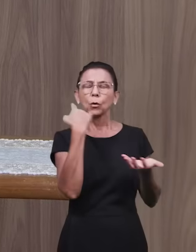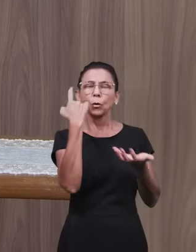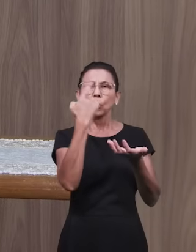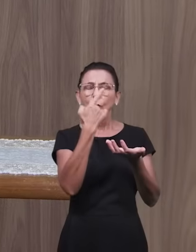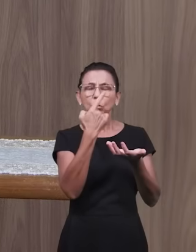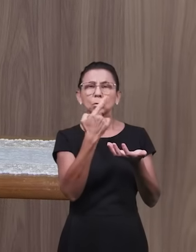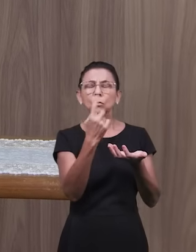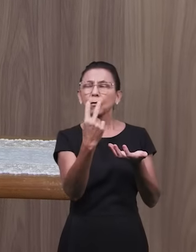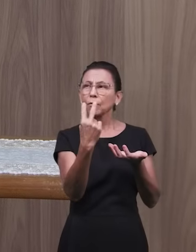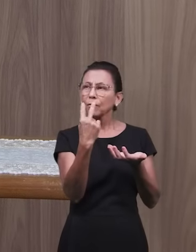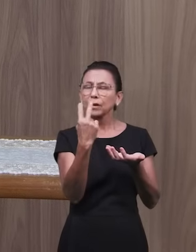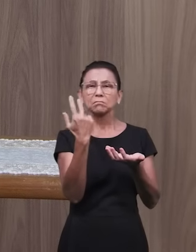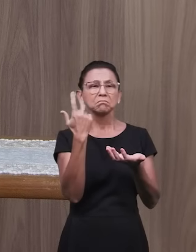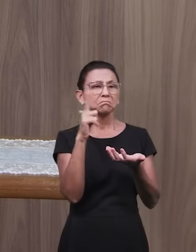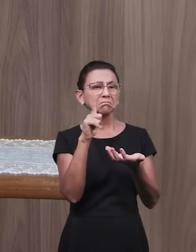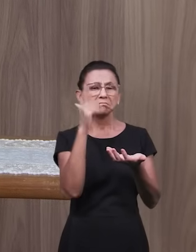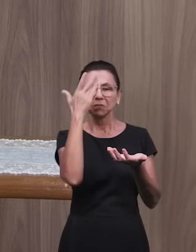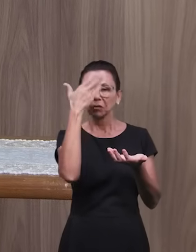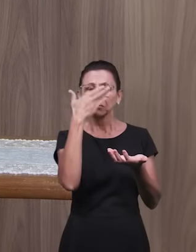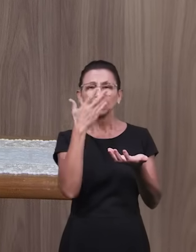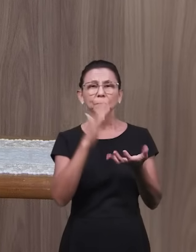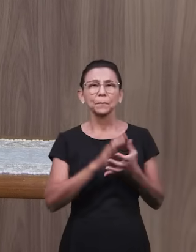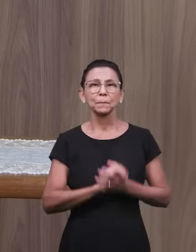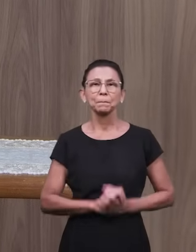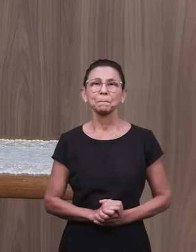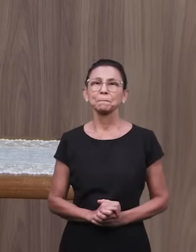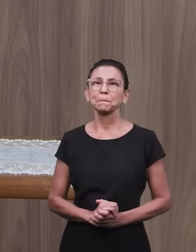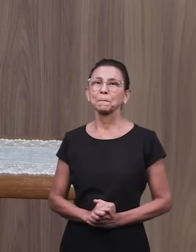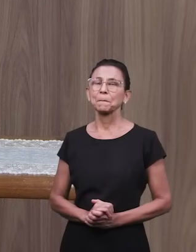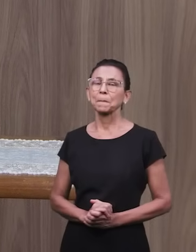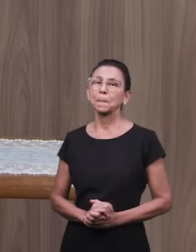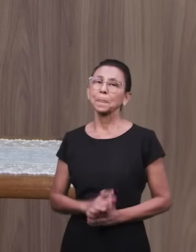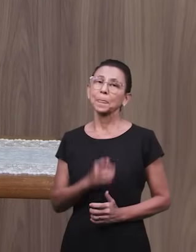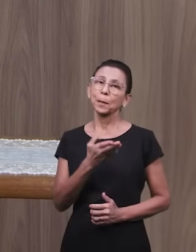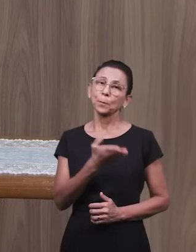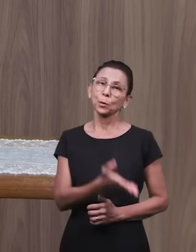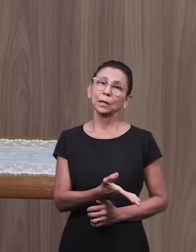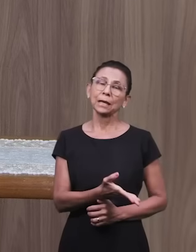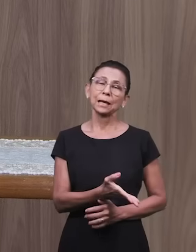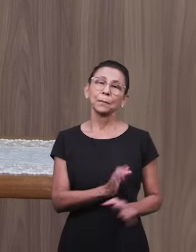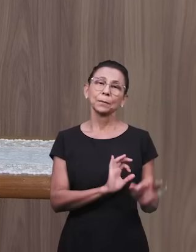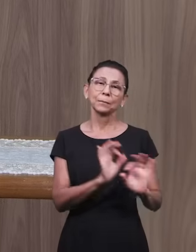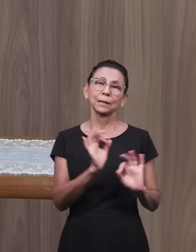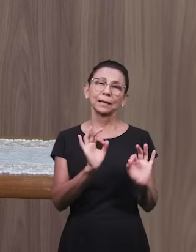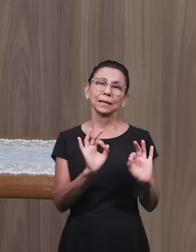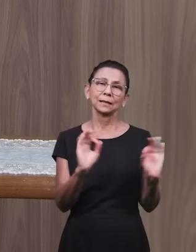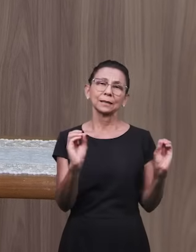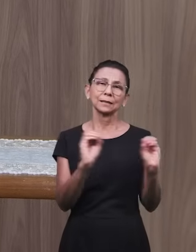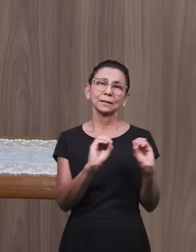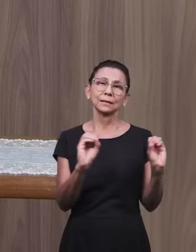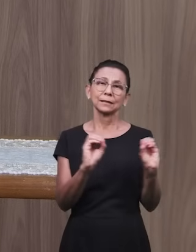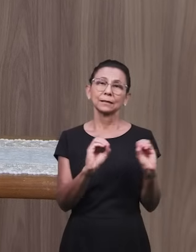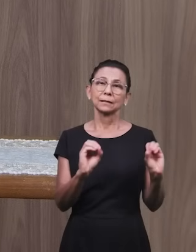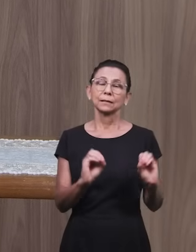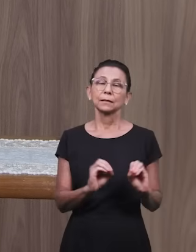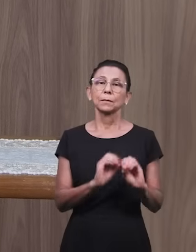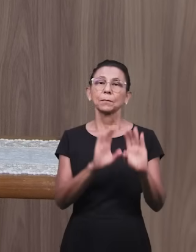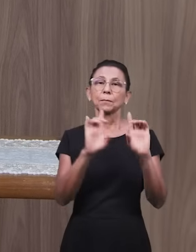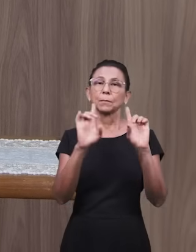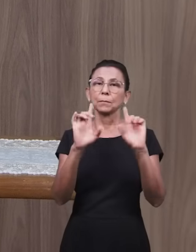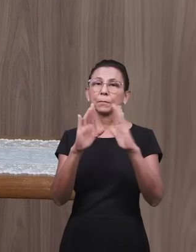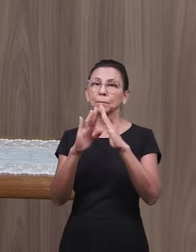pronta para aquele momento. Mas glória a Deus, a igreja fiel foi